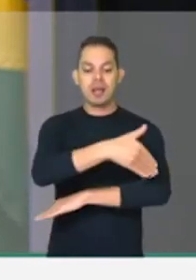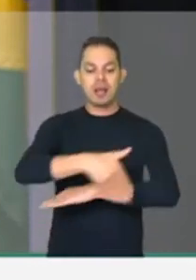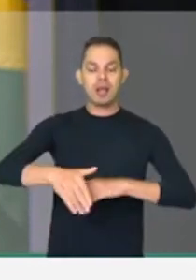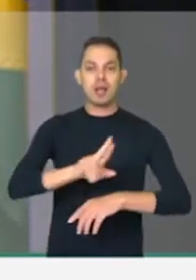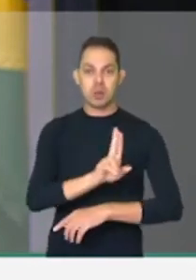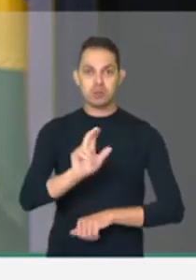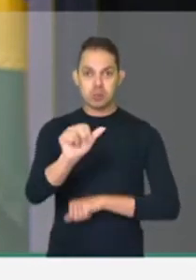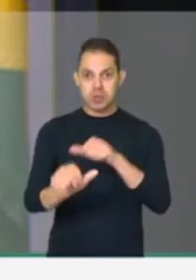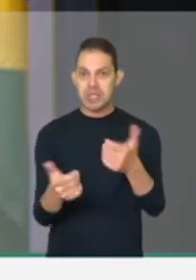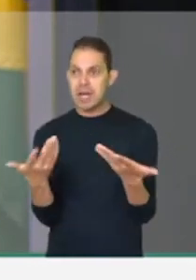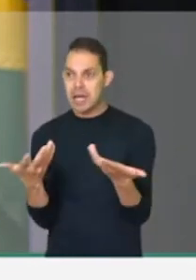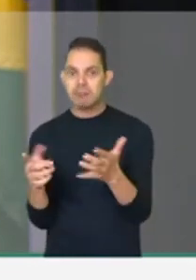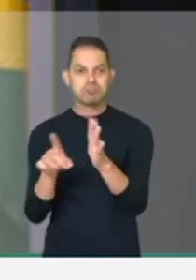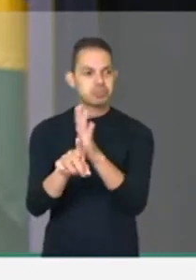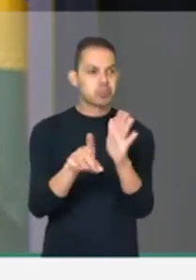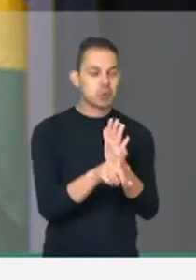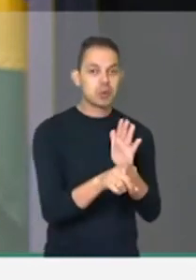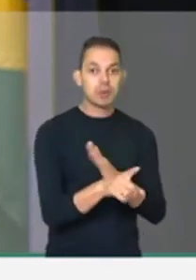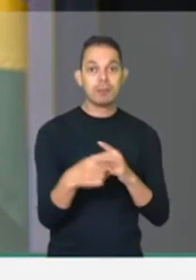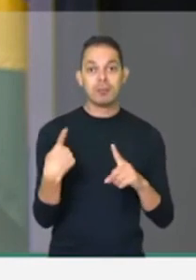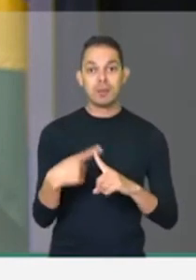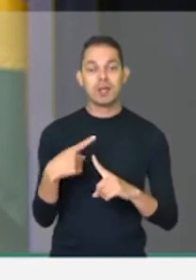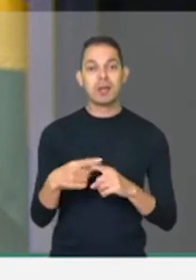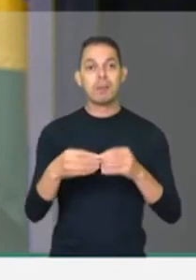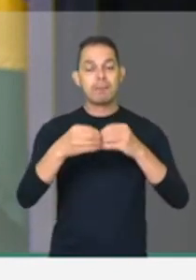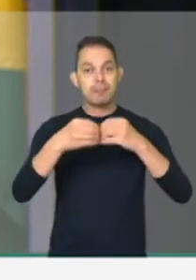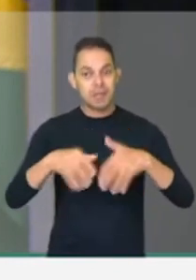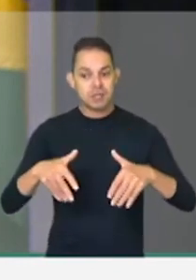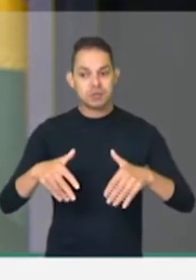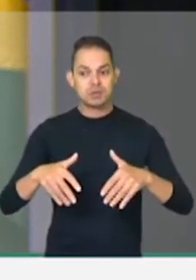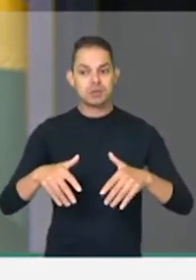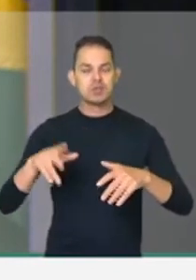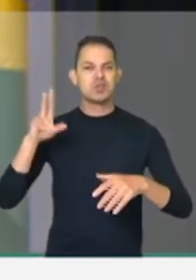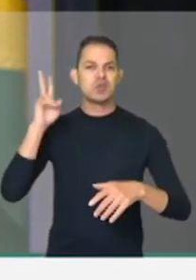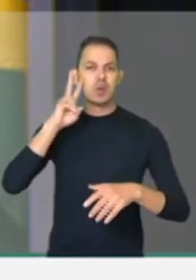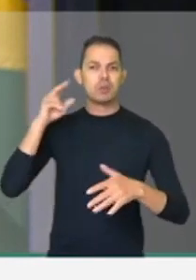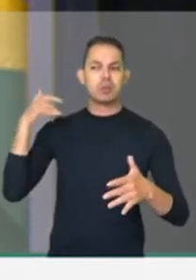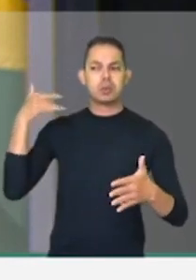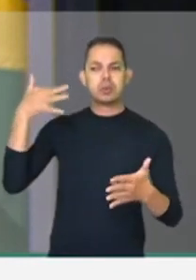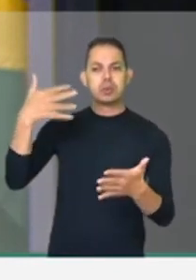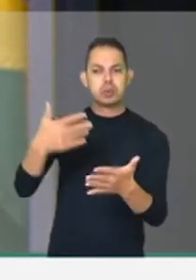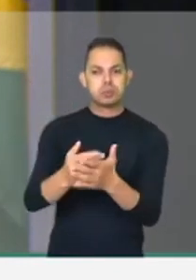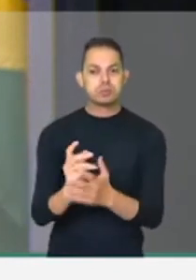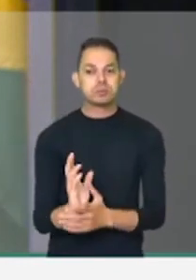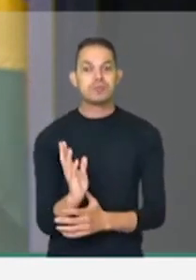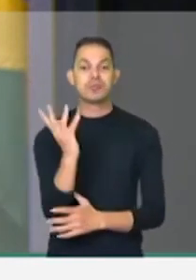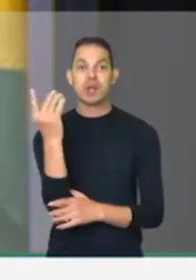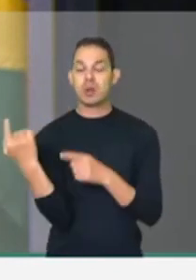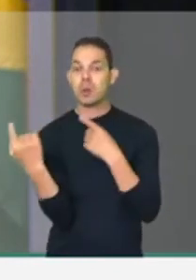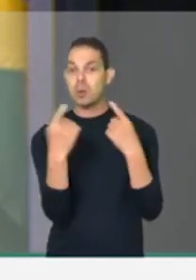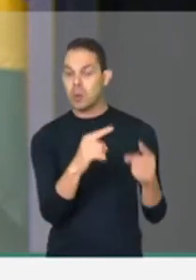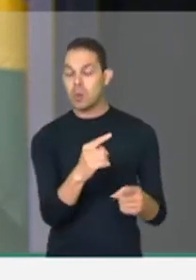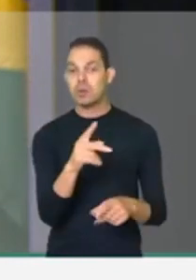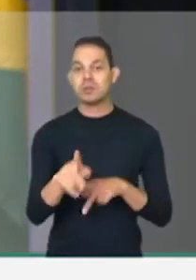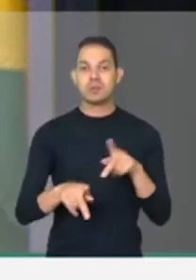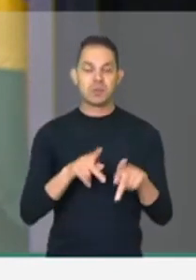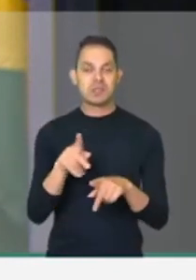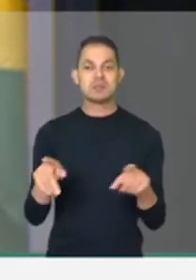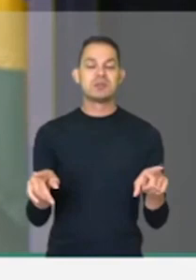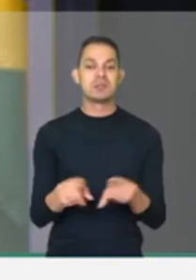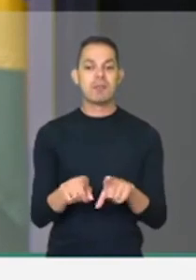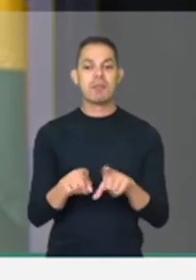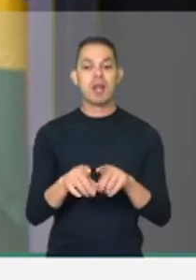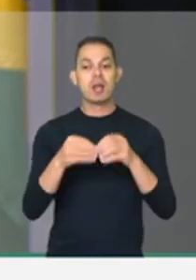dessa rua porque o prejuízo não só prejuízo o histórico que vai estar sendo feito contra a população mais um prejuízo